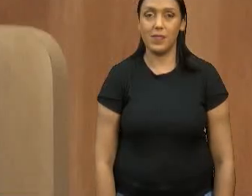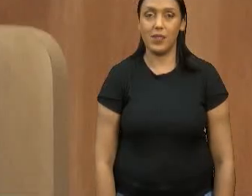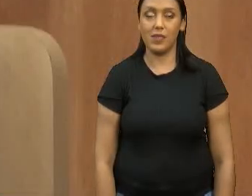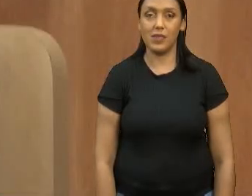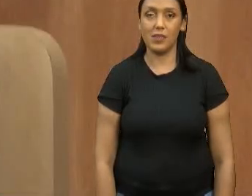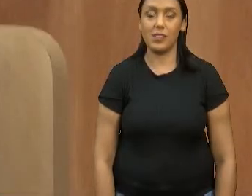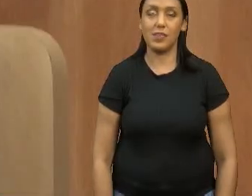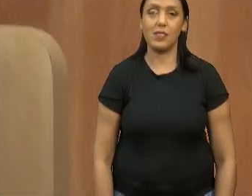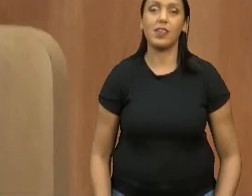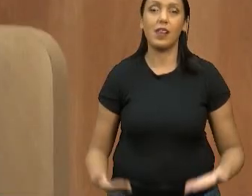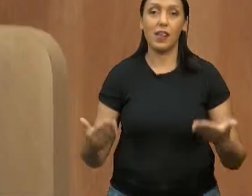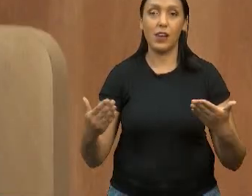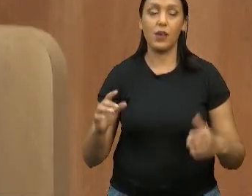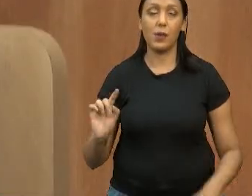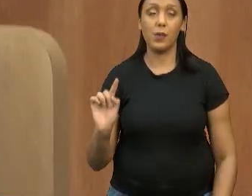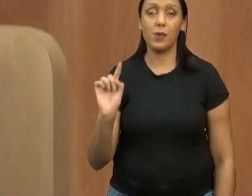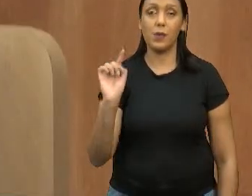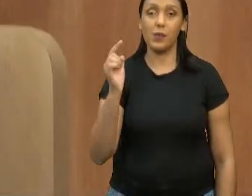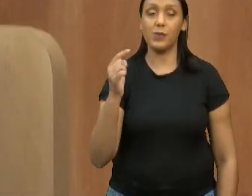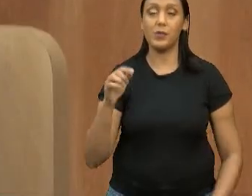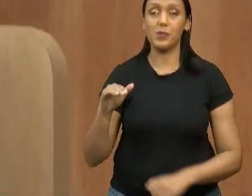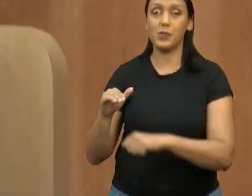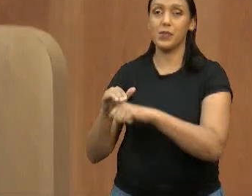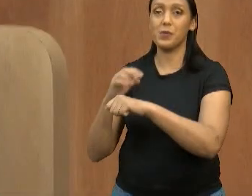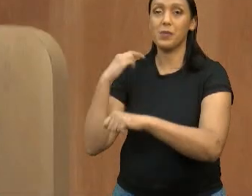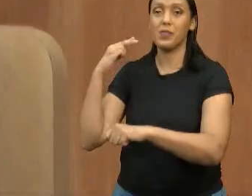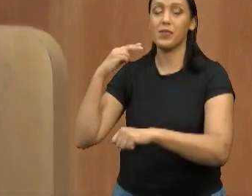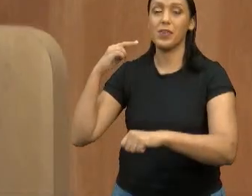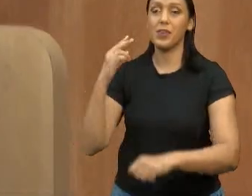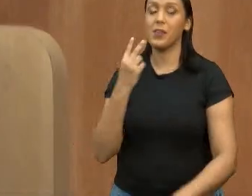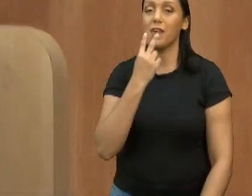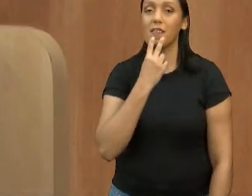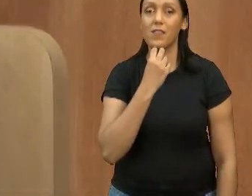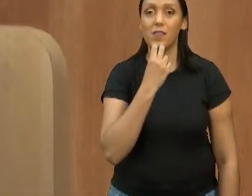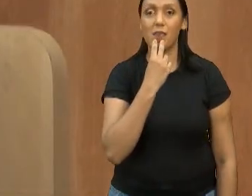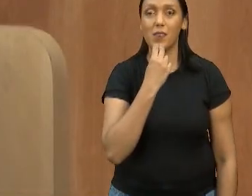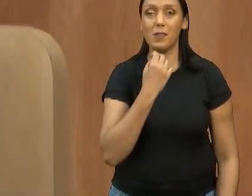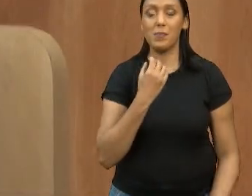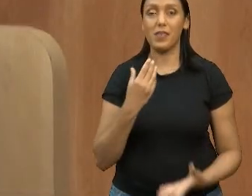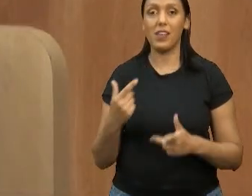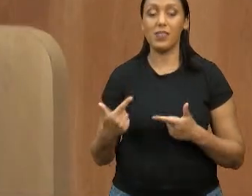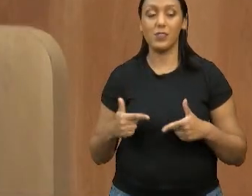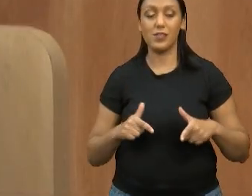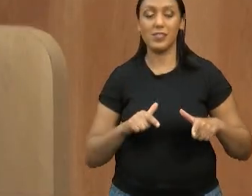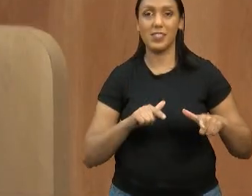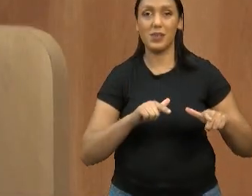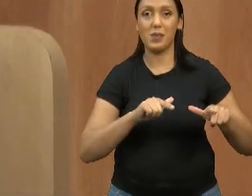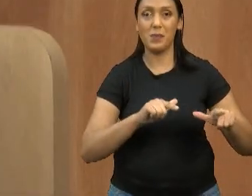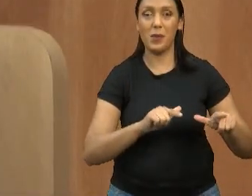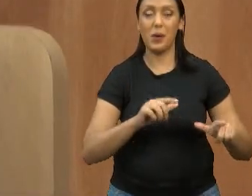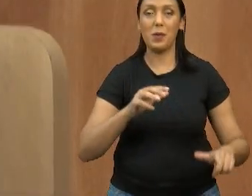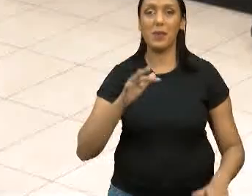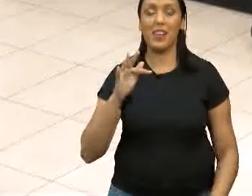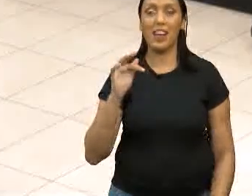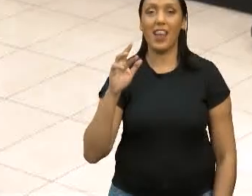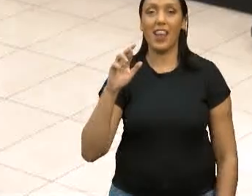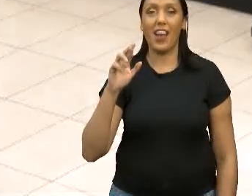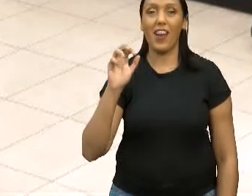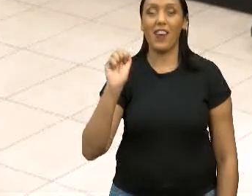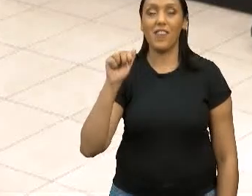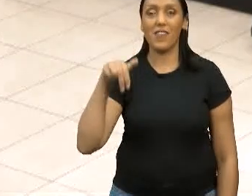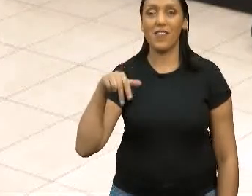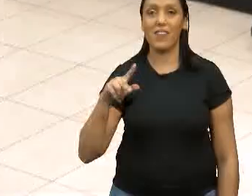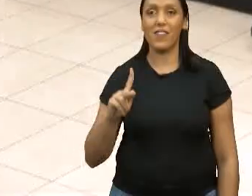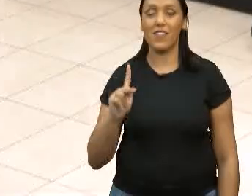finalizamos aqui chamando o vereador Valmir do Parque Meia Lua para entregar o diploma para Franklin Moraes dos Santos.